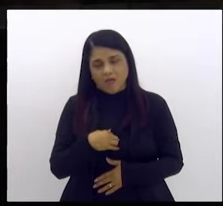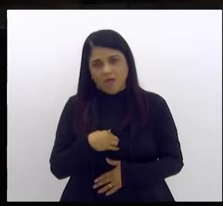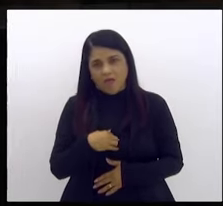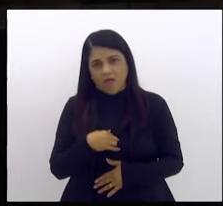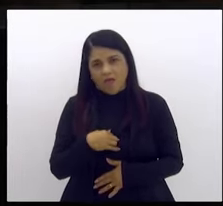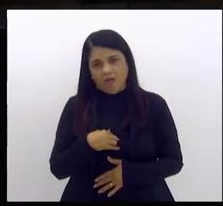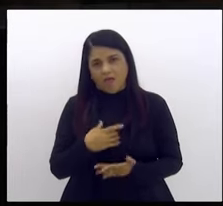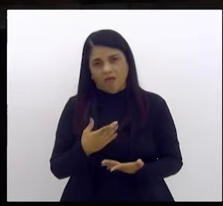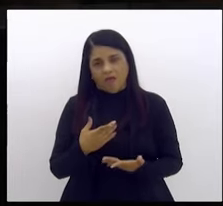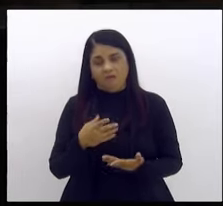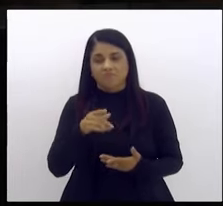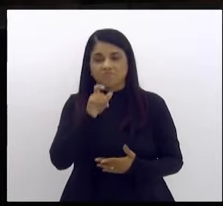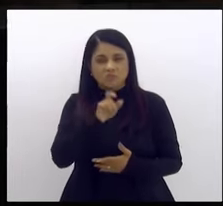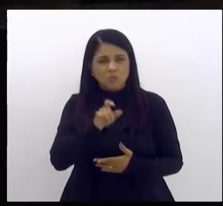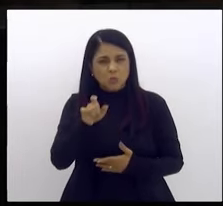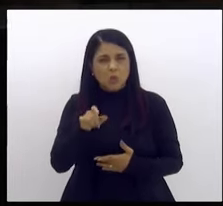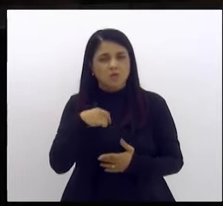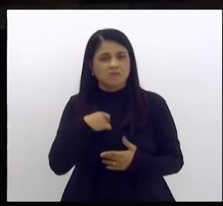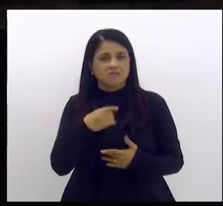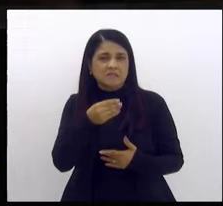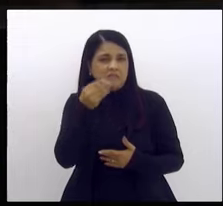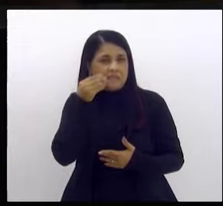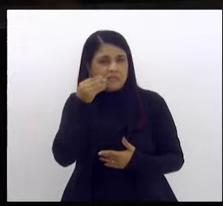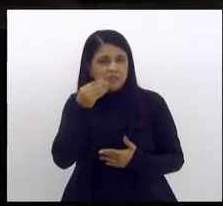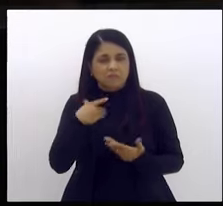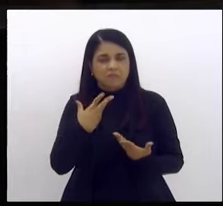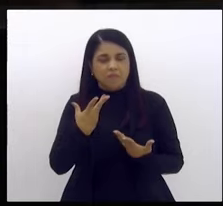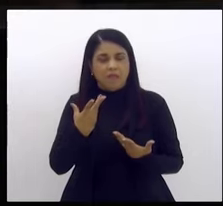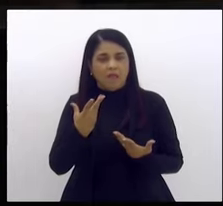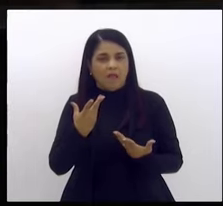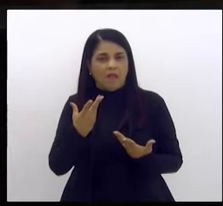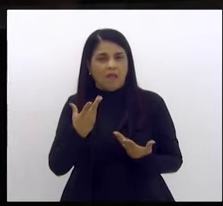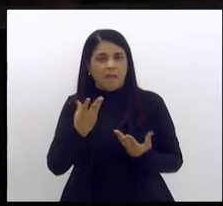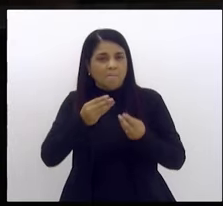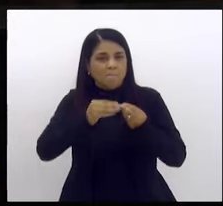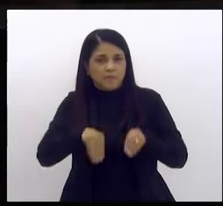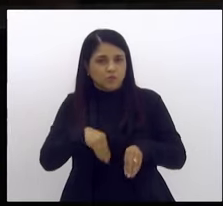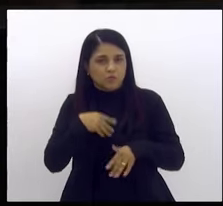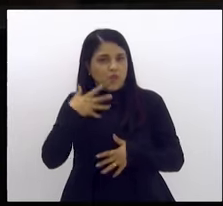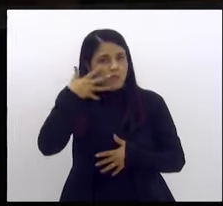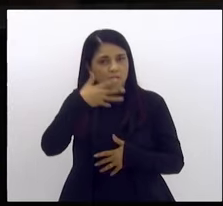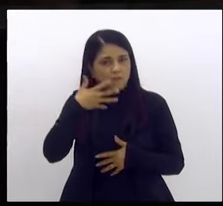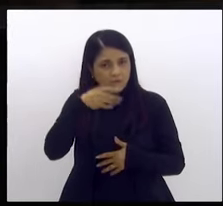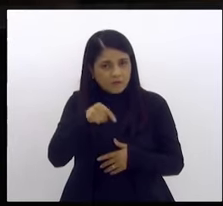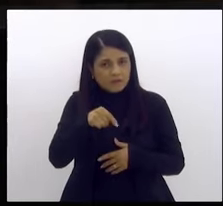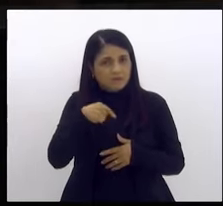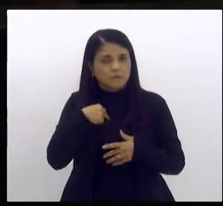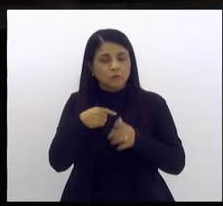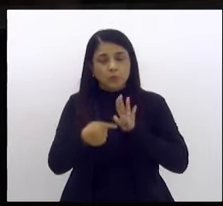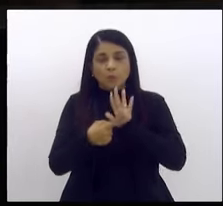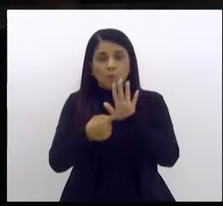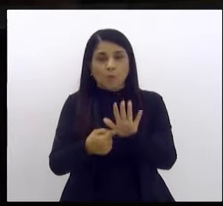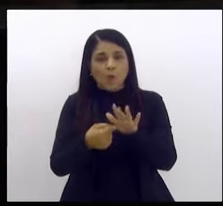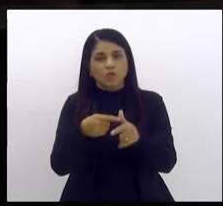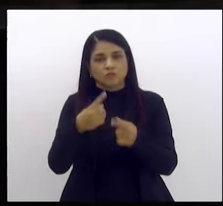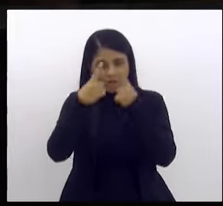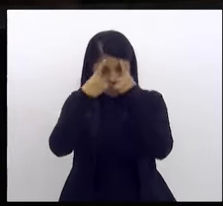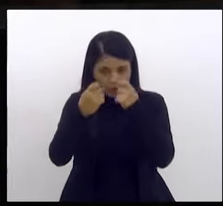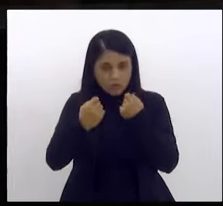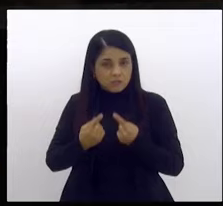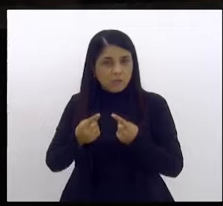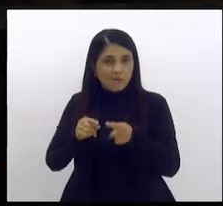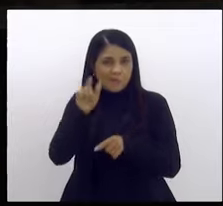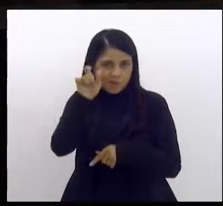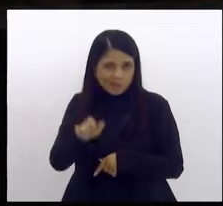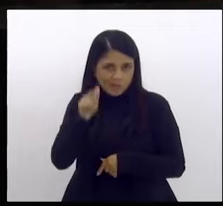tentam desqualificar a nossa fala quando demonstramos a situação de vulnerabilidade e violência que as nossas mulheres têm